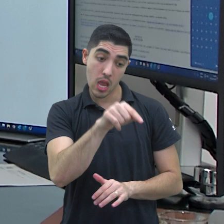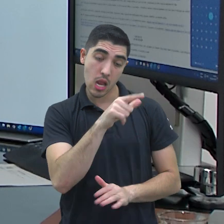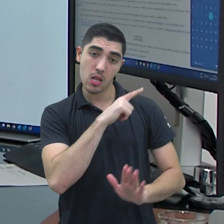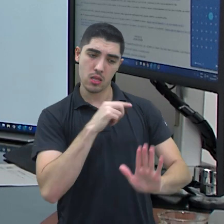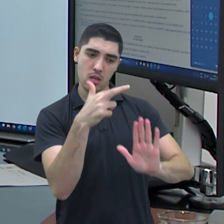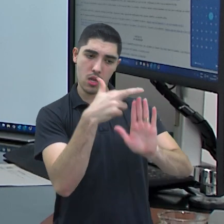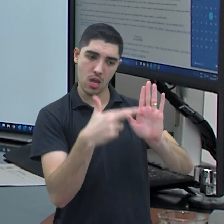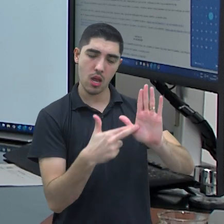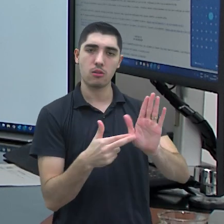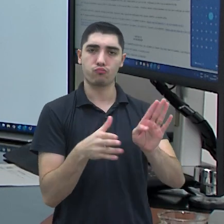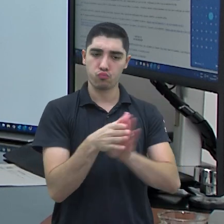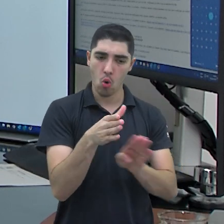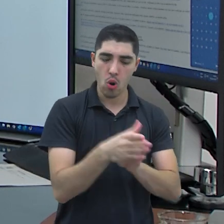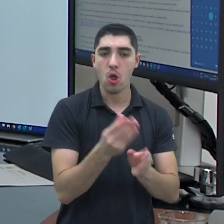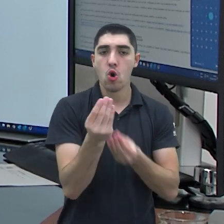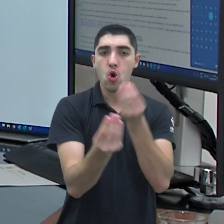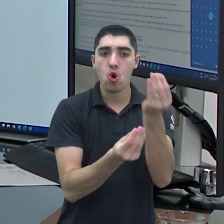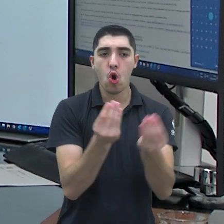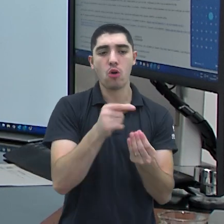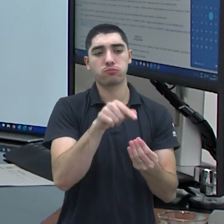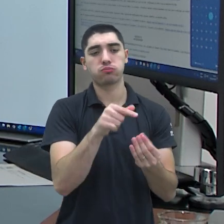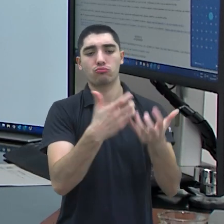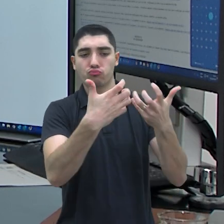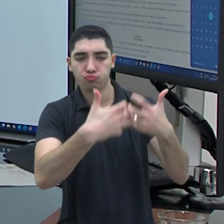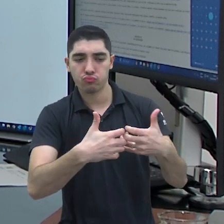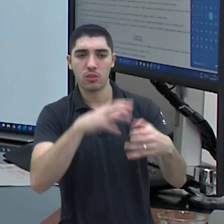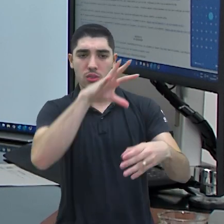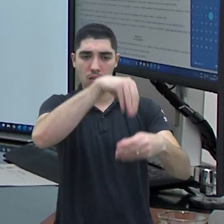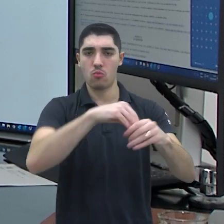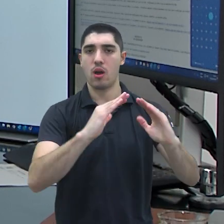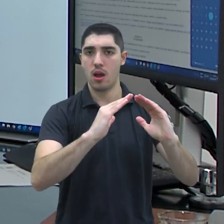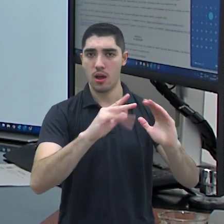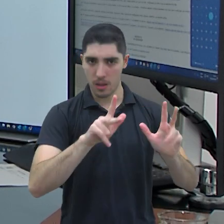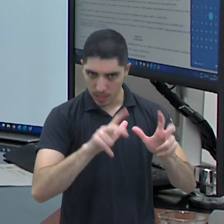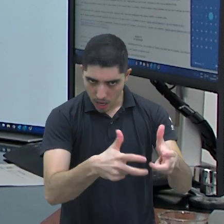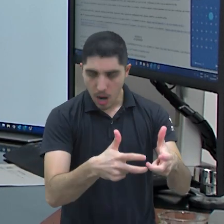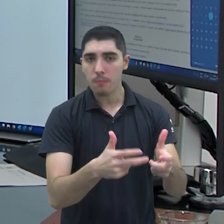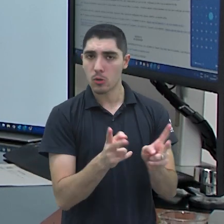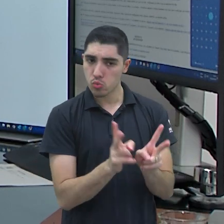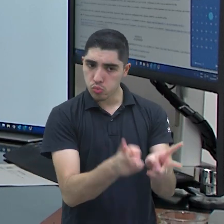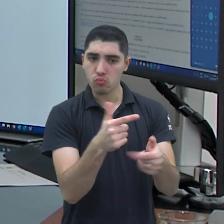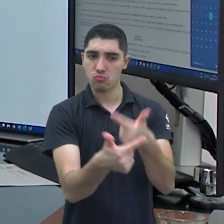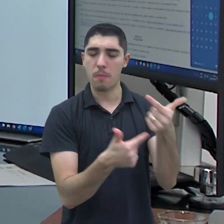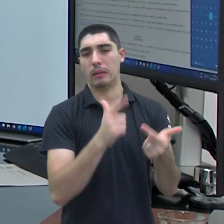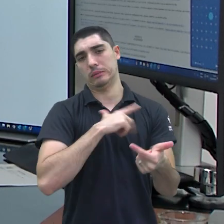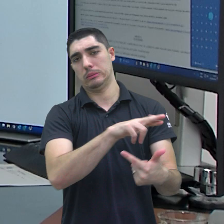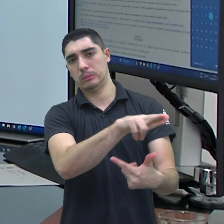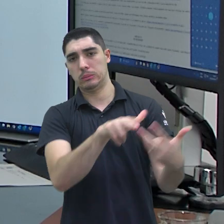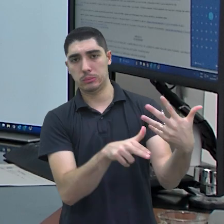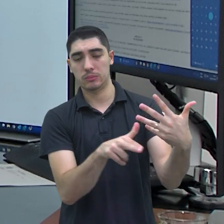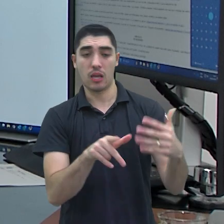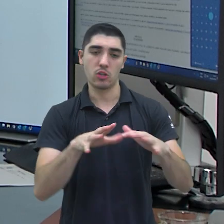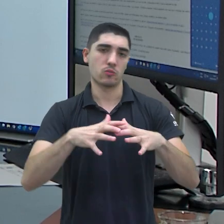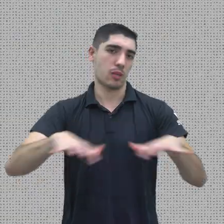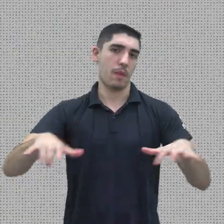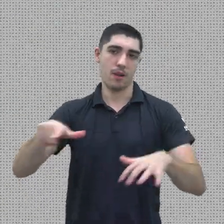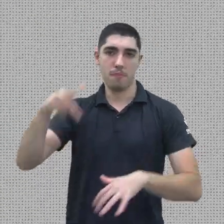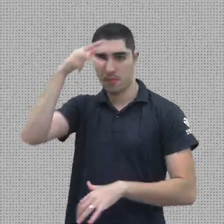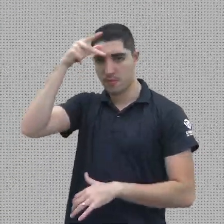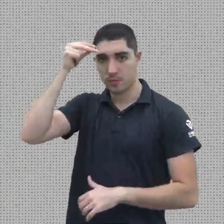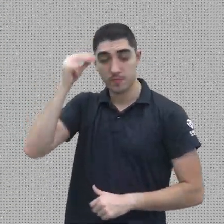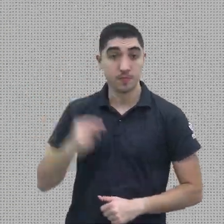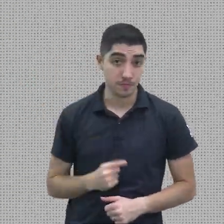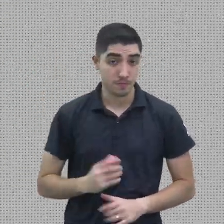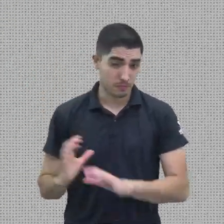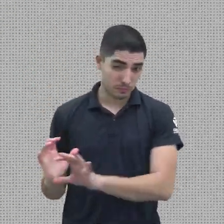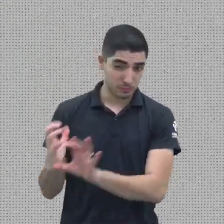por uma resolução que disciplina o regimento interno da Câmara e ali está previsto todas as atribuições dos órgãos internos da Casa. Ao